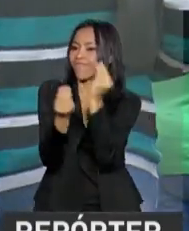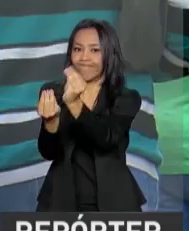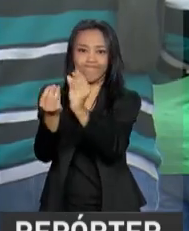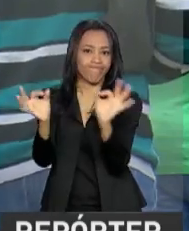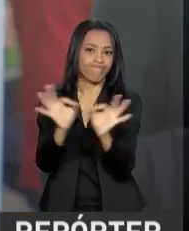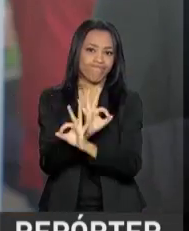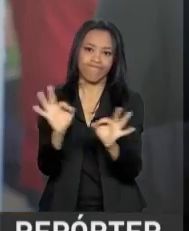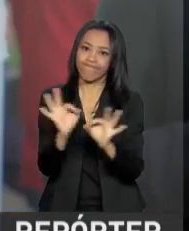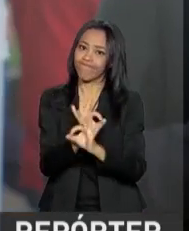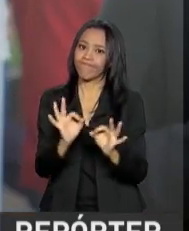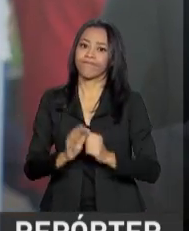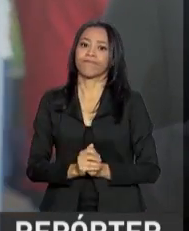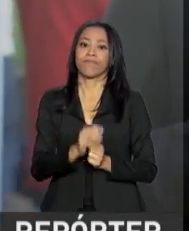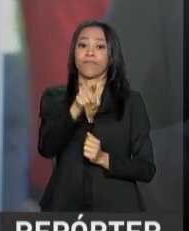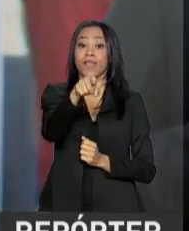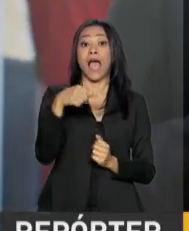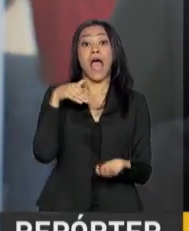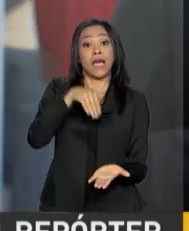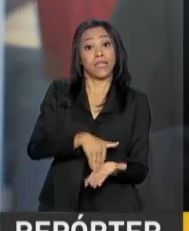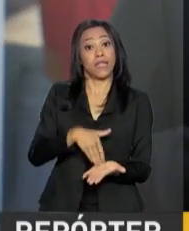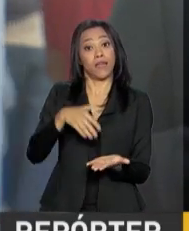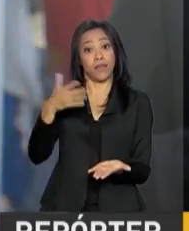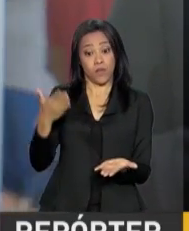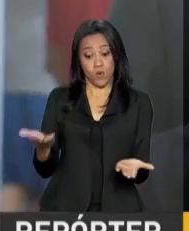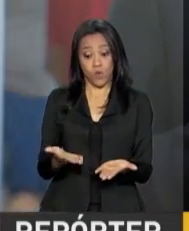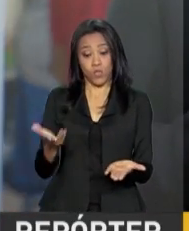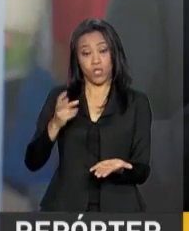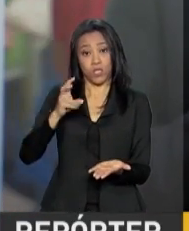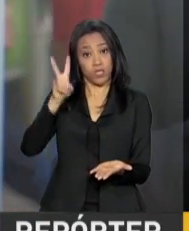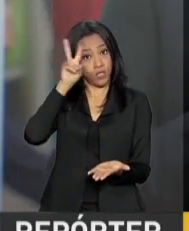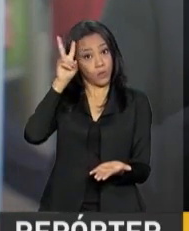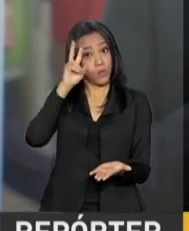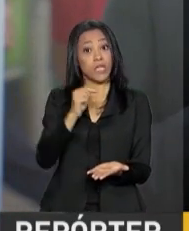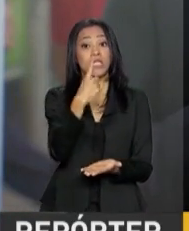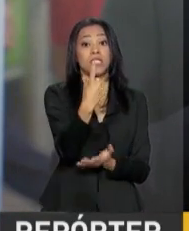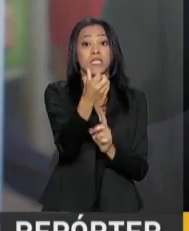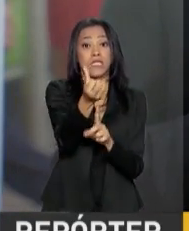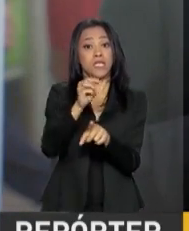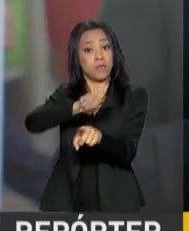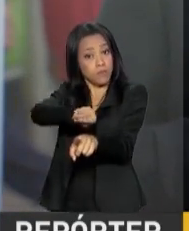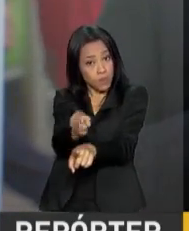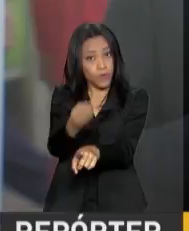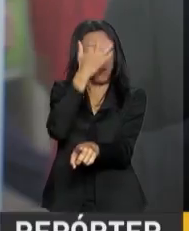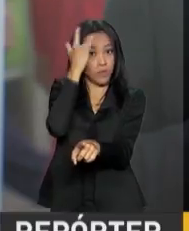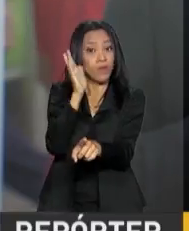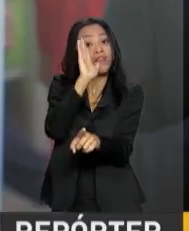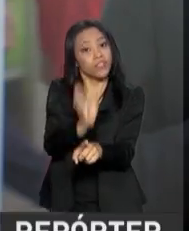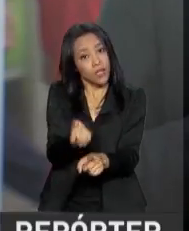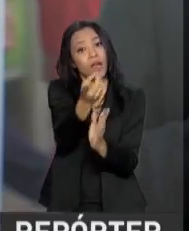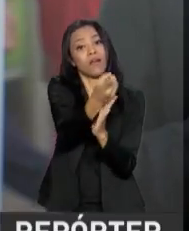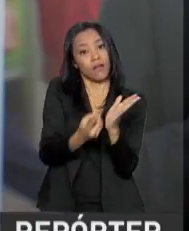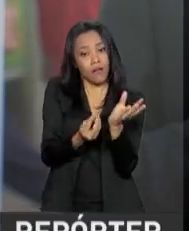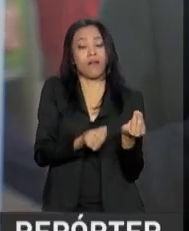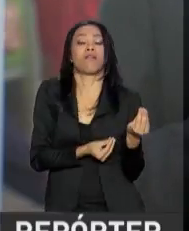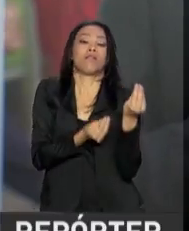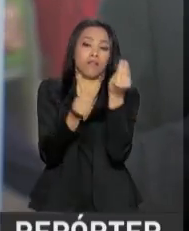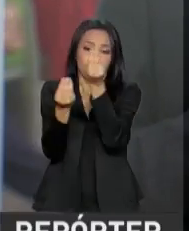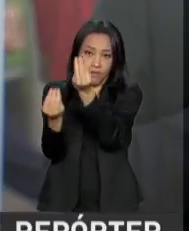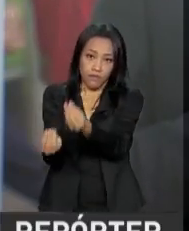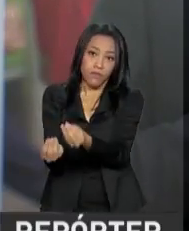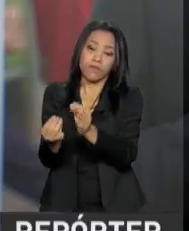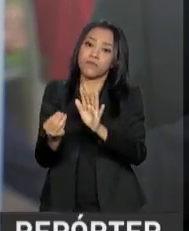de renda até o final da manhã desta segunda-feira cerca de 16 milhões de contribuintes já haviam entregue a declaração